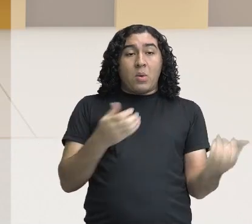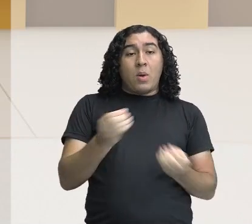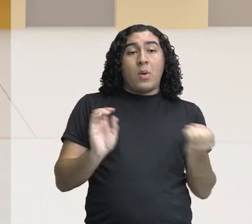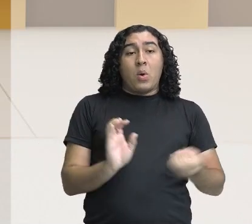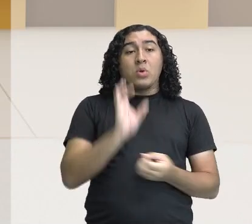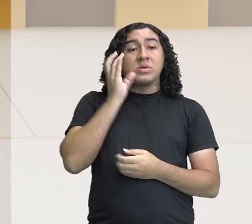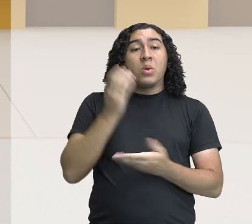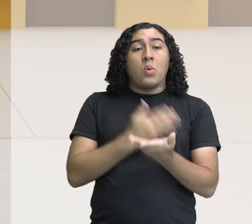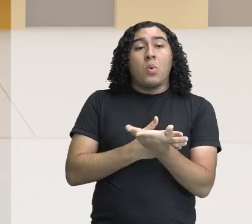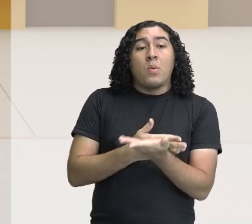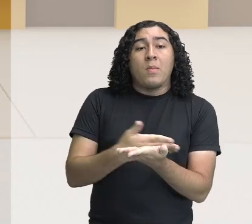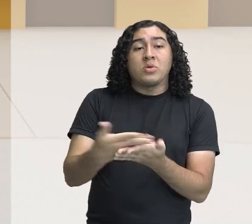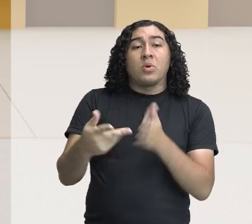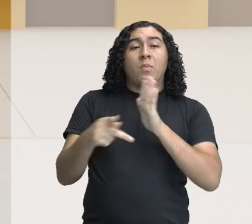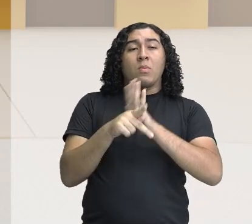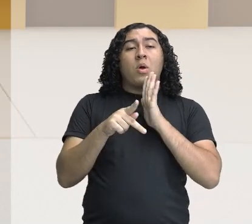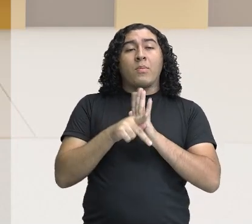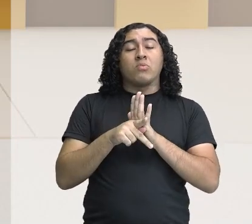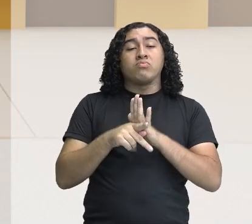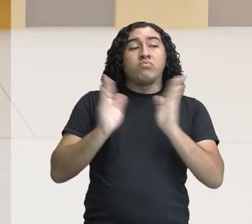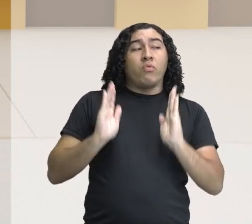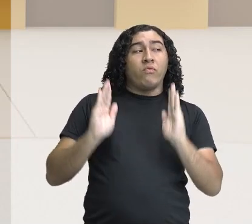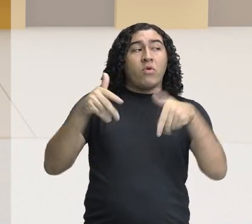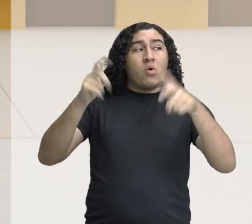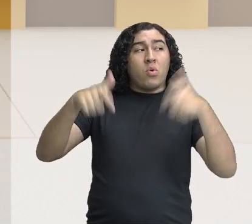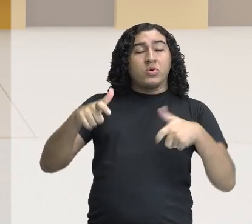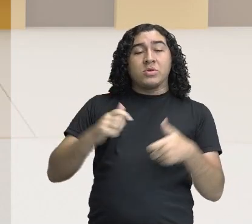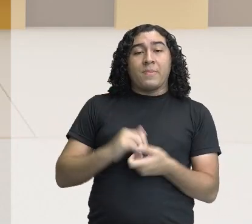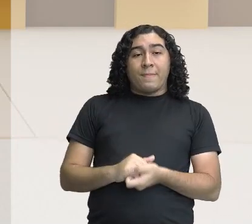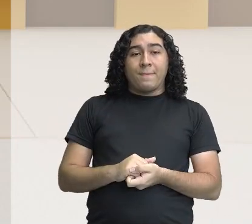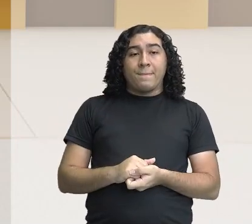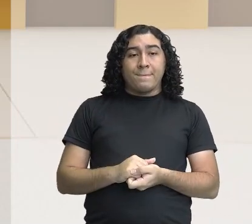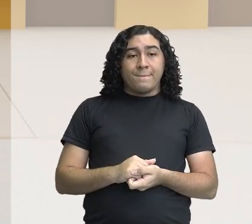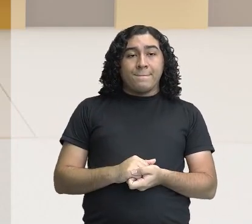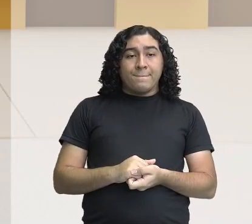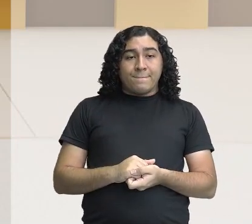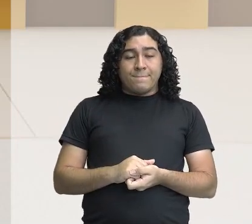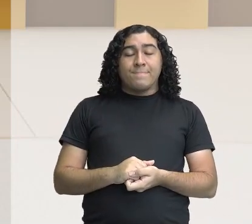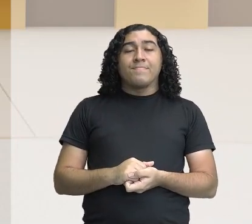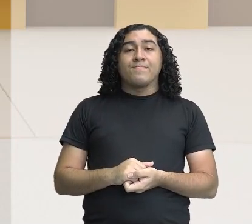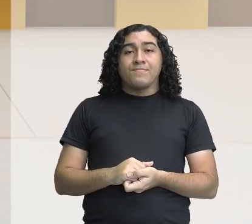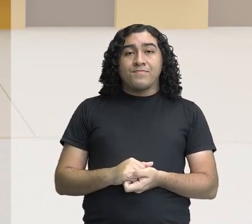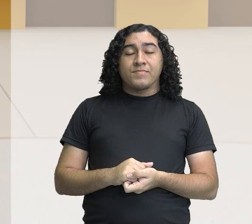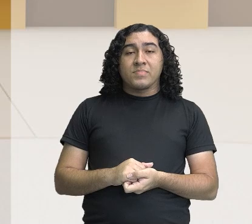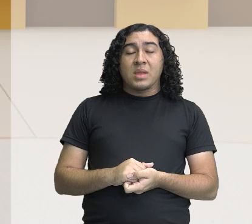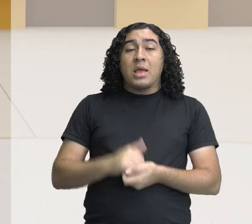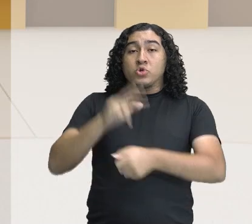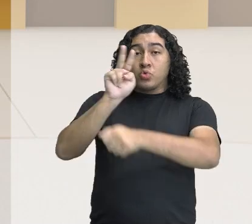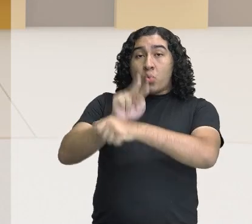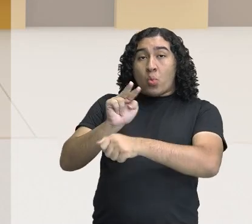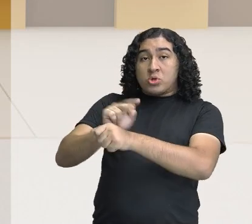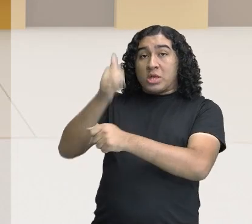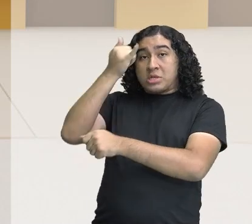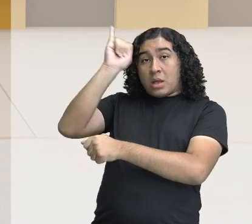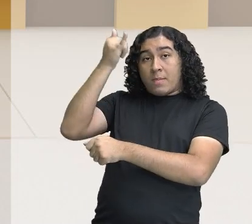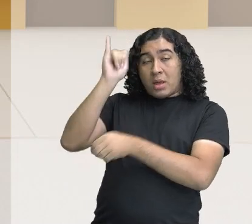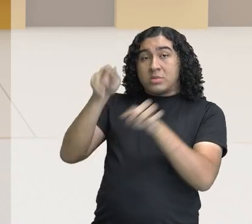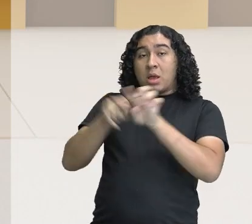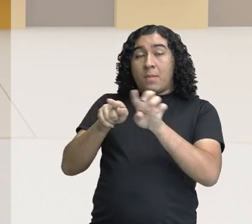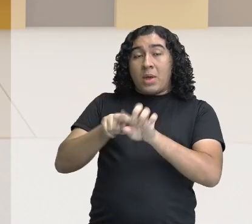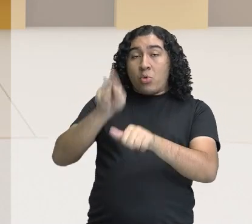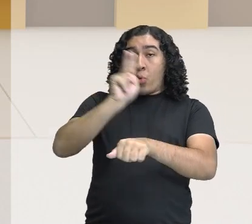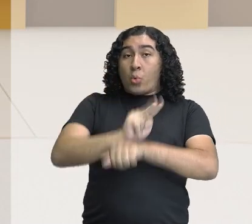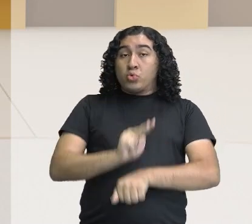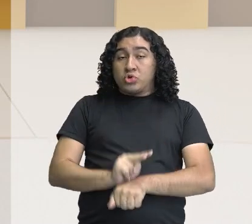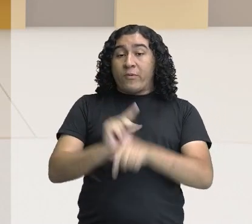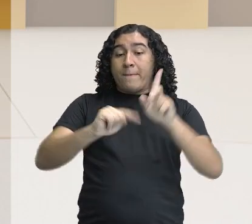agricultura comercial, especialmente, vejam bem, da pecuária e do cultivo da soja, olha só, ele